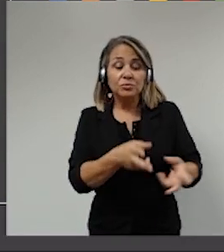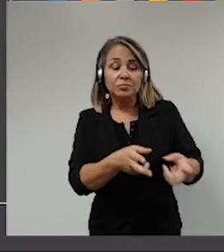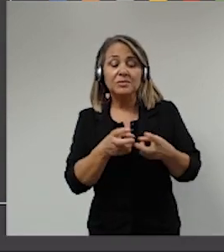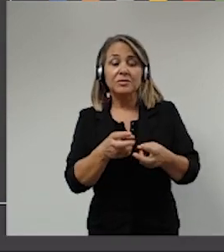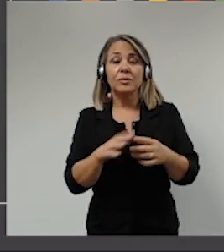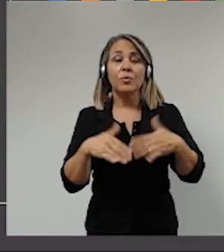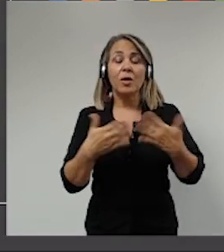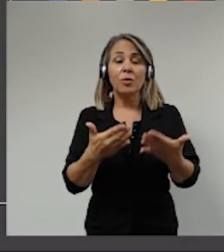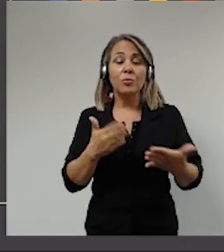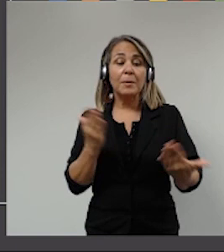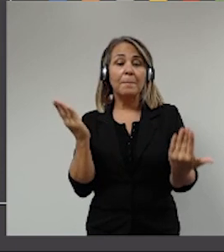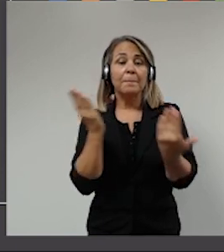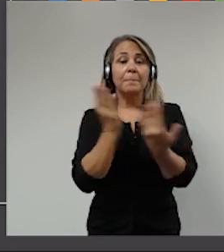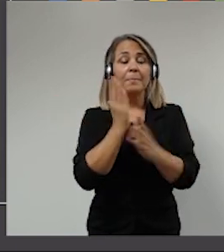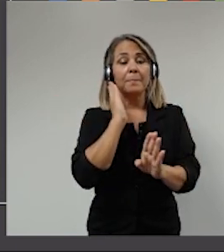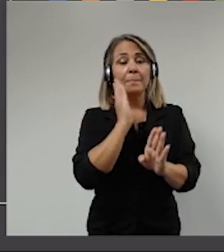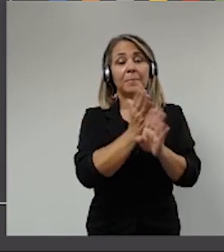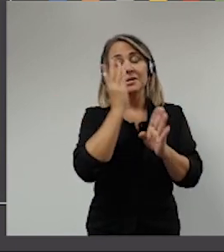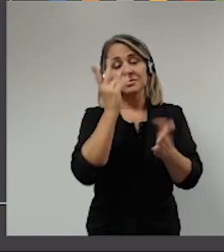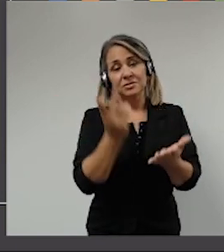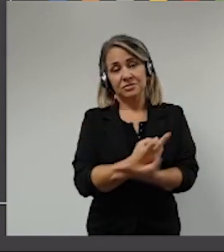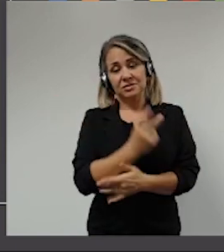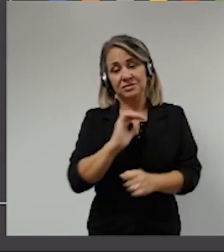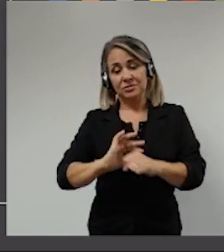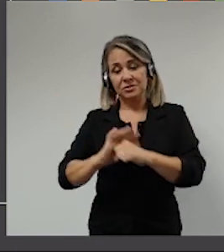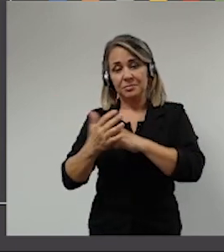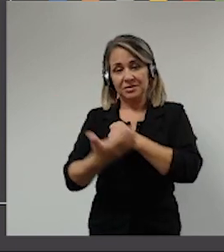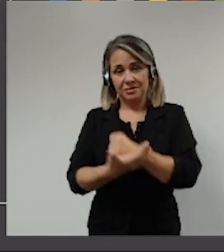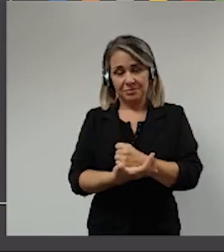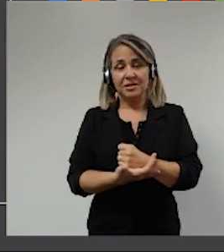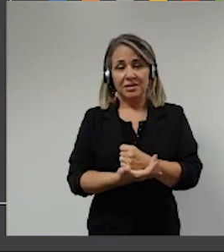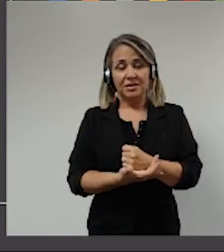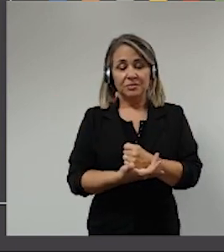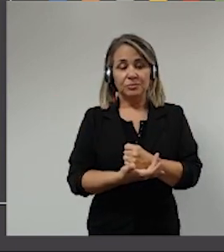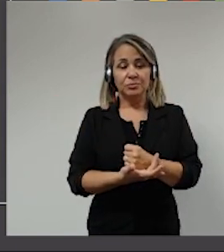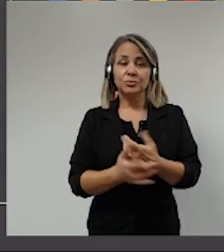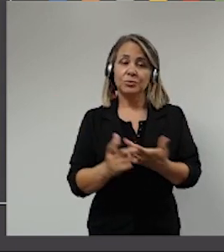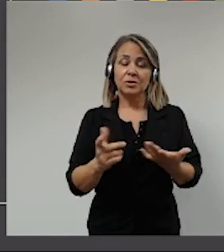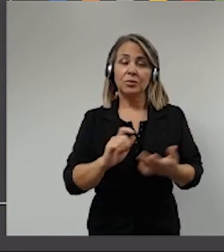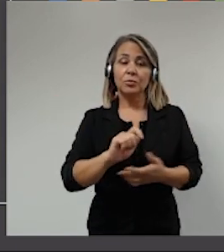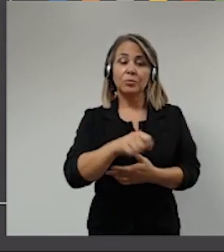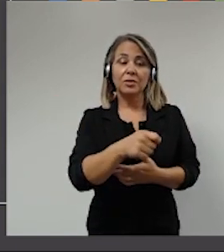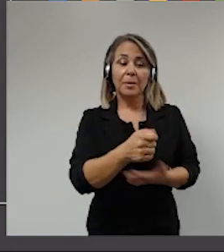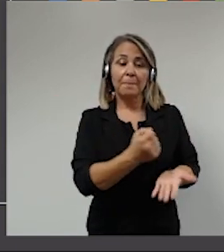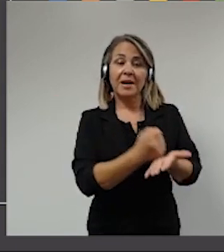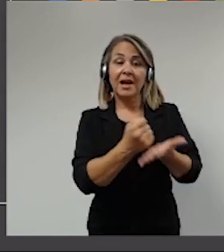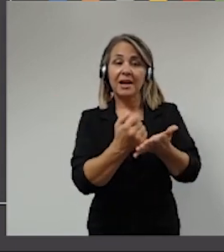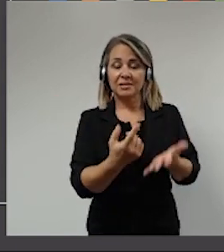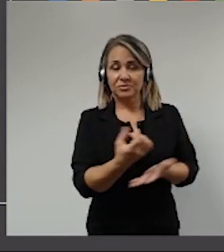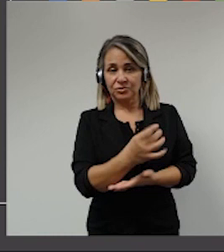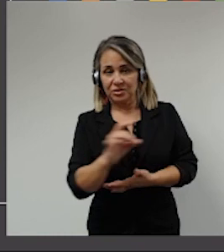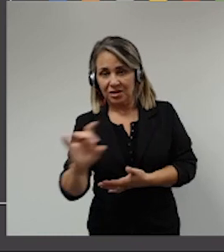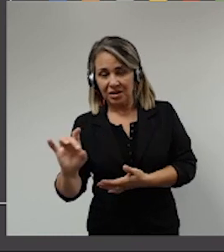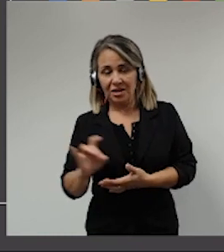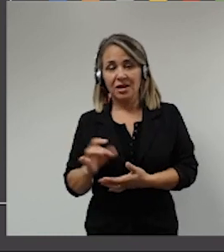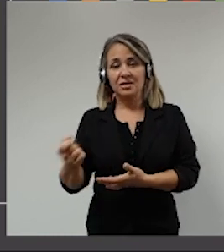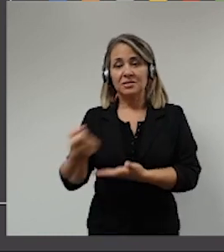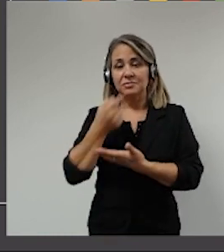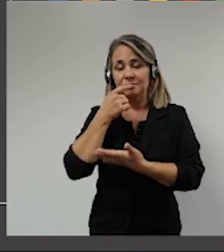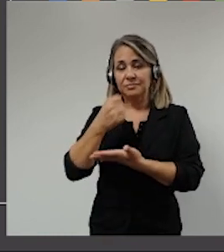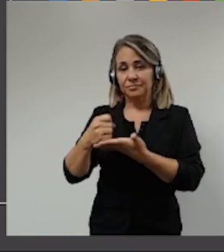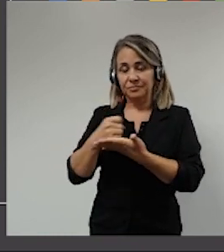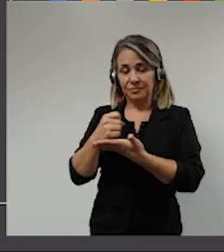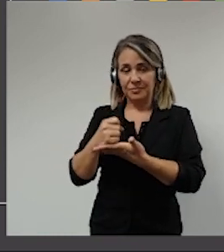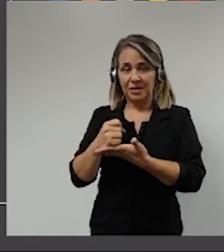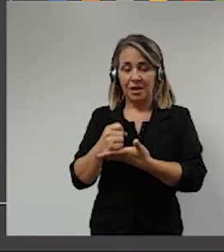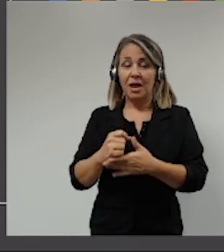o impacto dessa pandemia nesses depósitos de marca. Então, veja que, apesar da